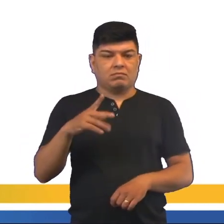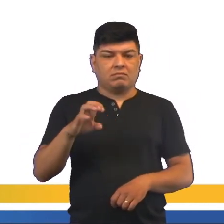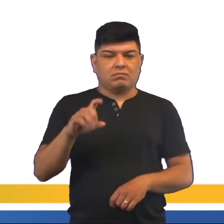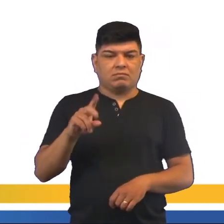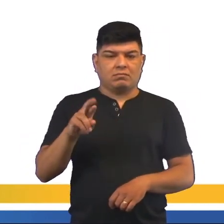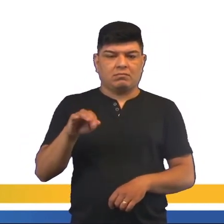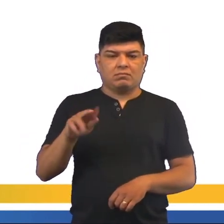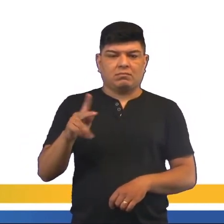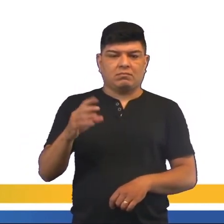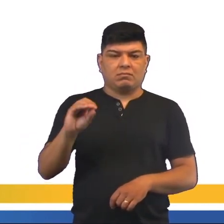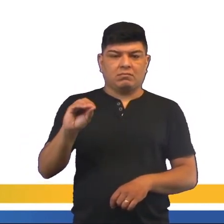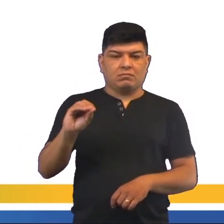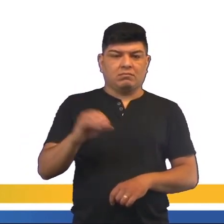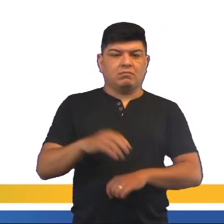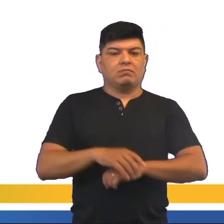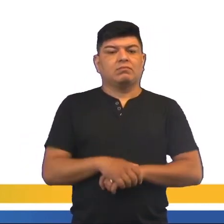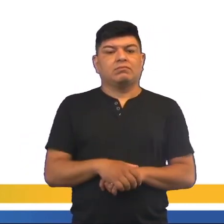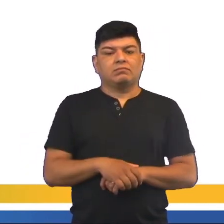D. Pelourinho.